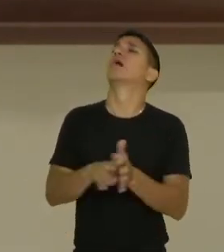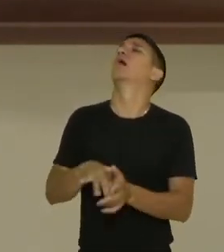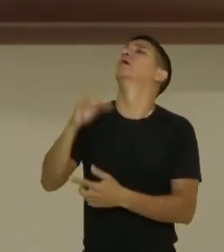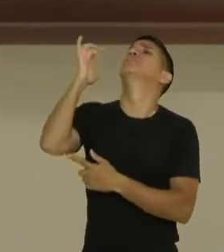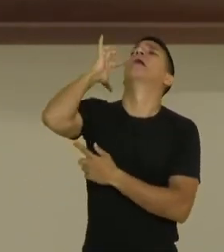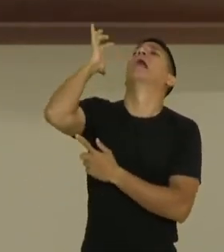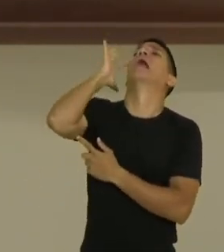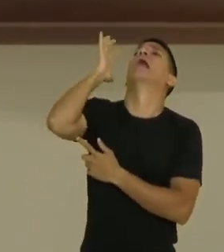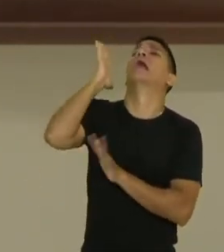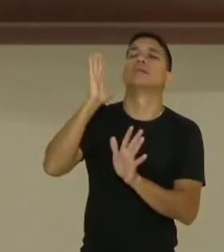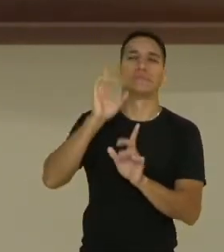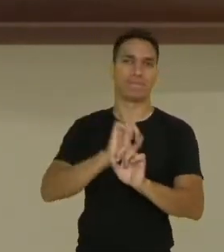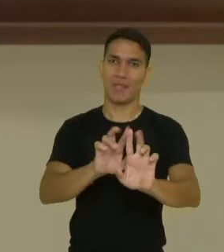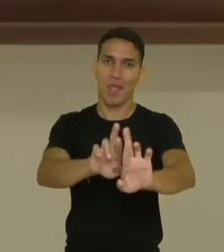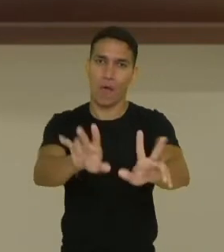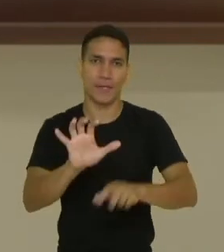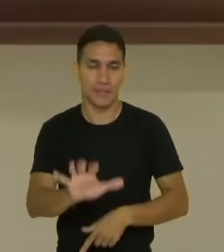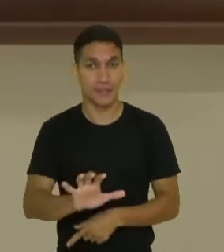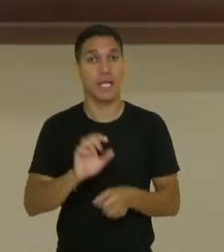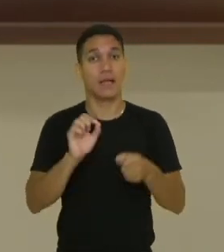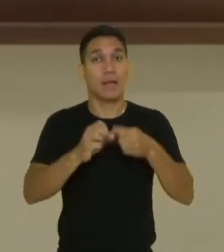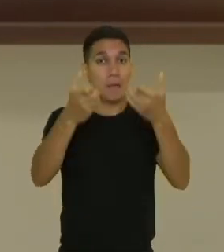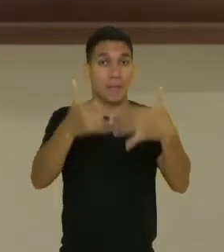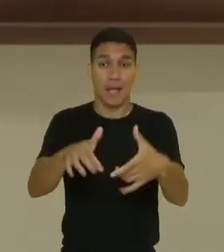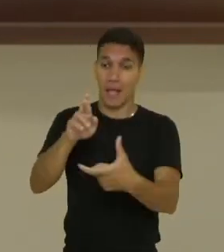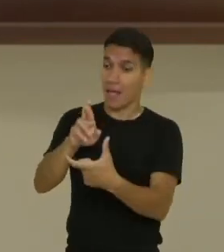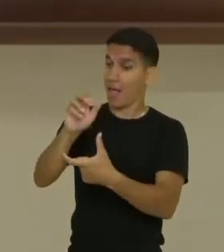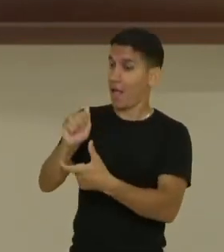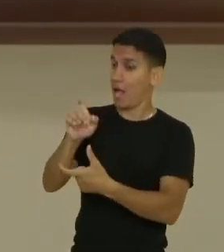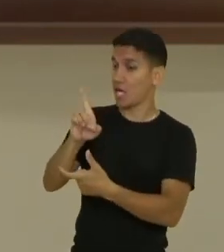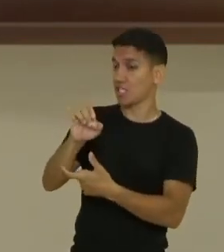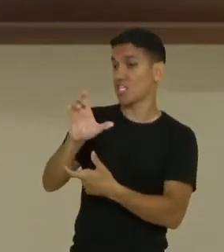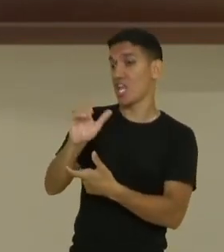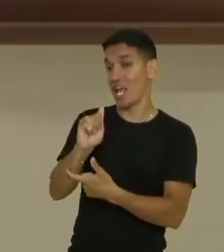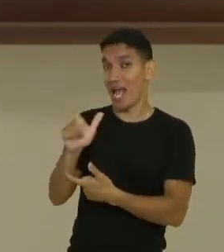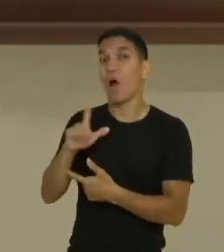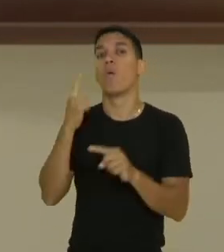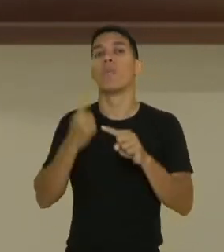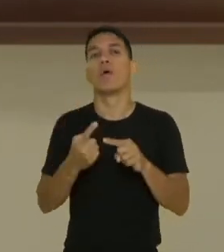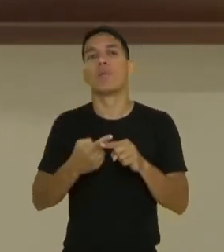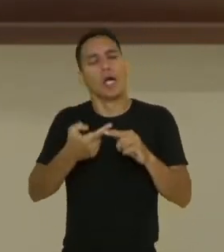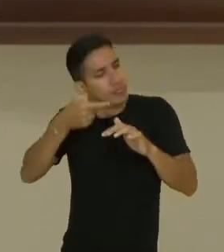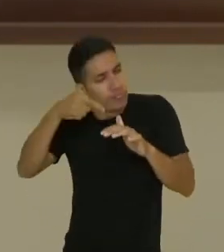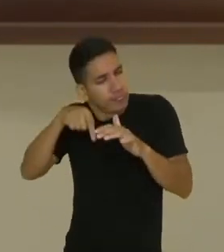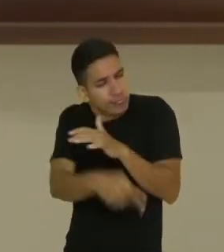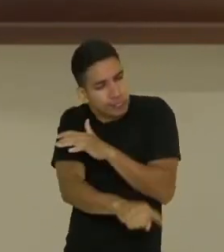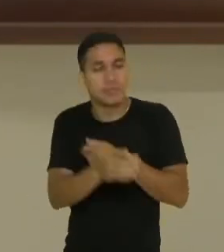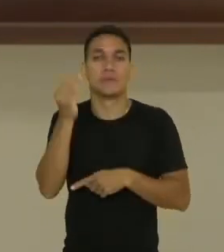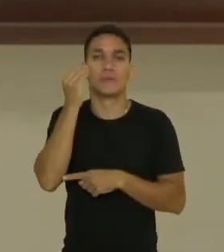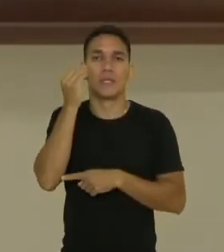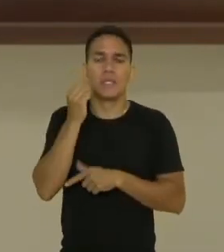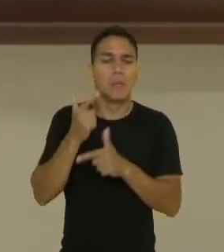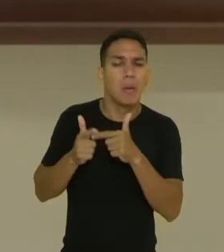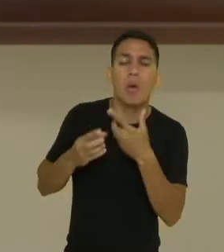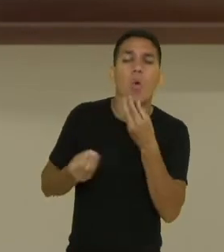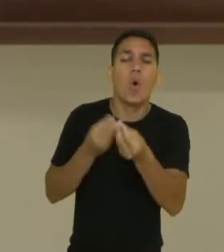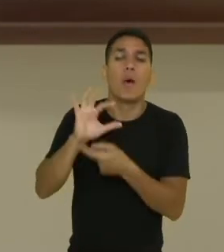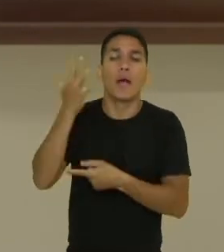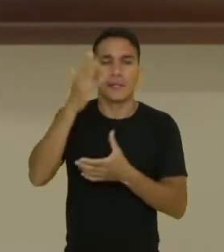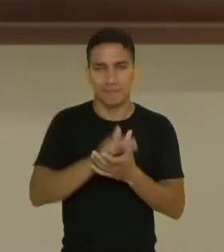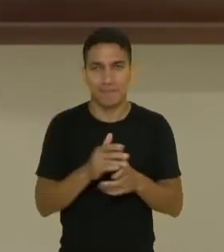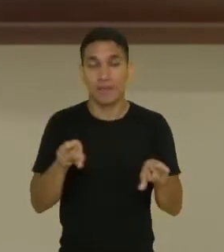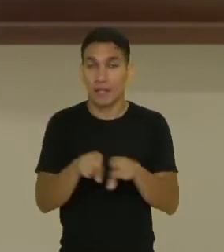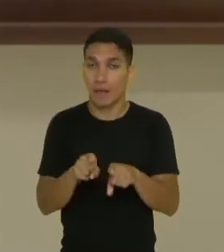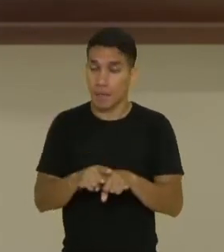Não. Quando a gente fala que a filosofia é radical, porque ela procura a raiz dos problemas, ela tem tendência a ser universal,